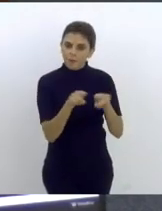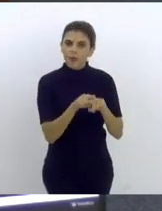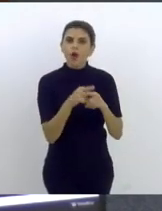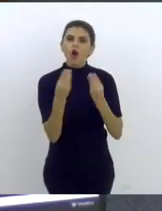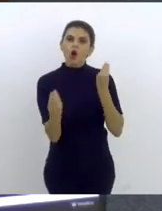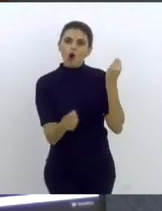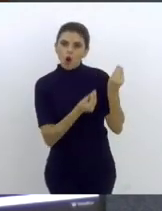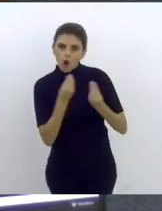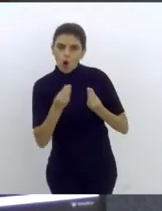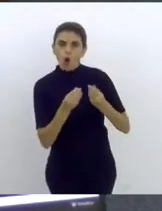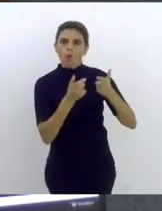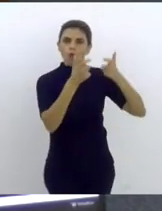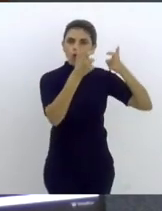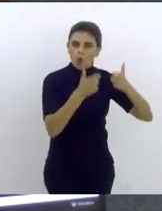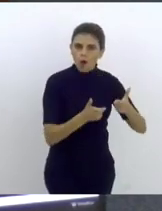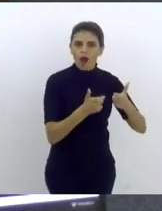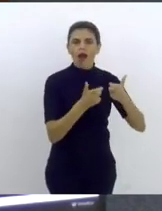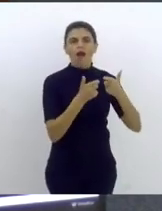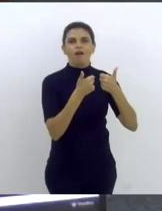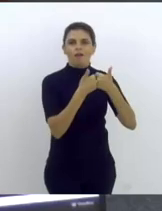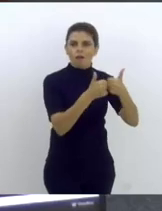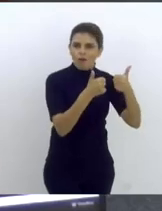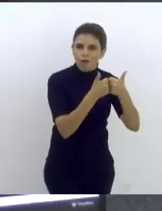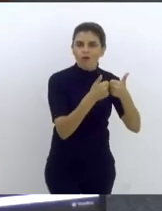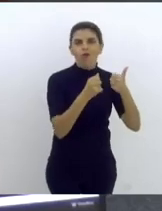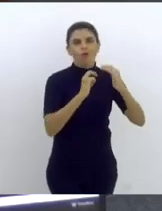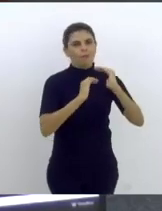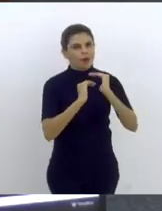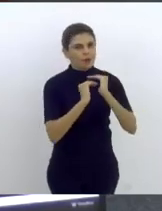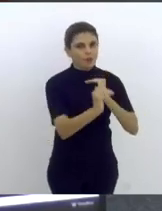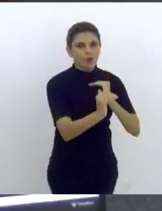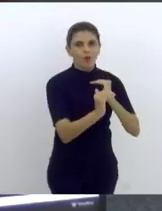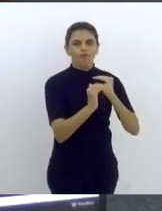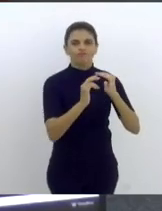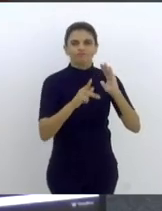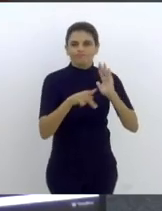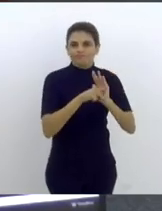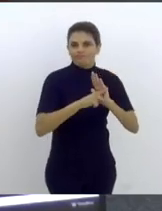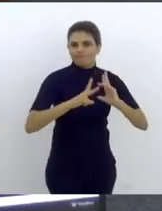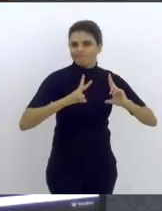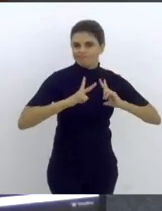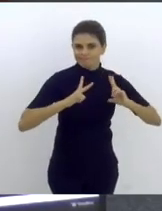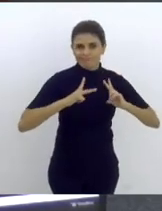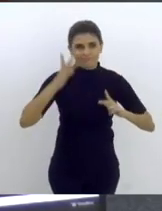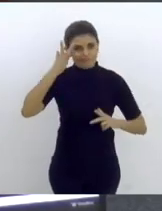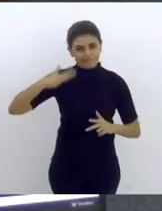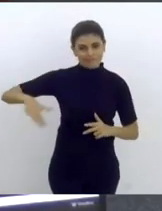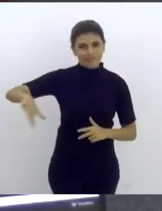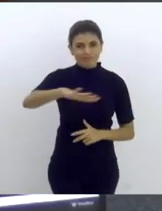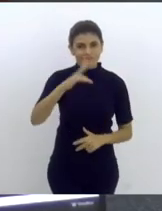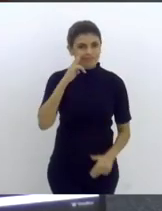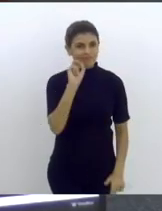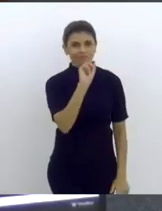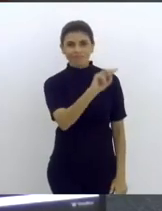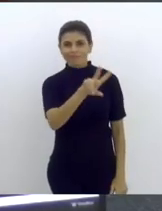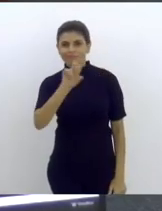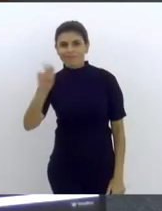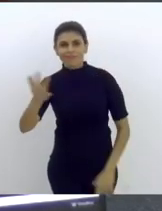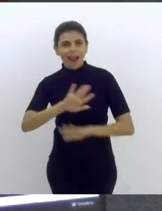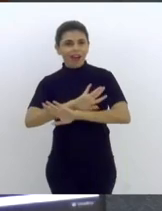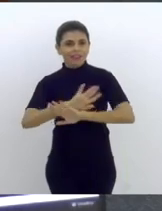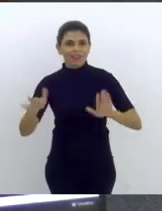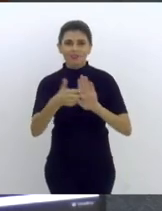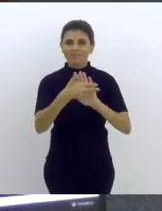privativo individual de passageiros lamentavelmente últimos tempos nós temos assistido a prática de